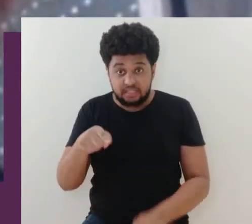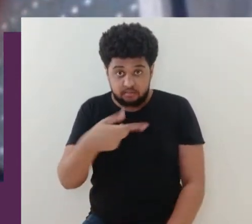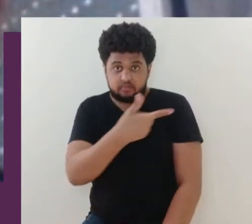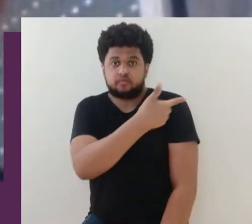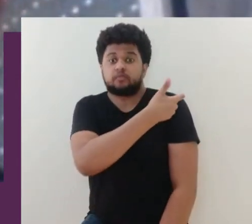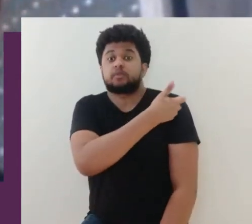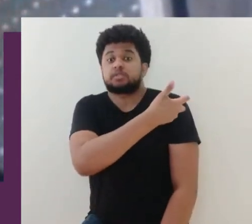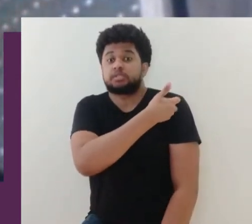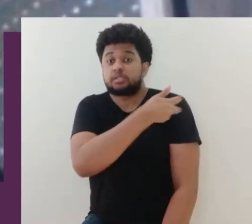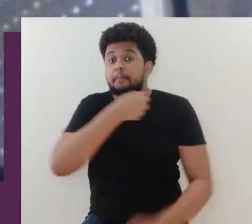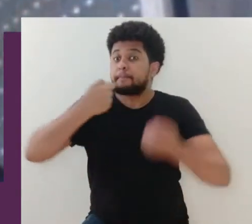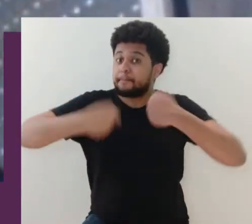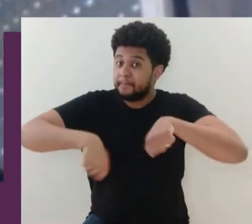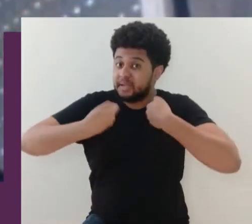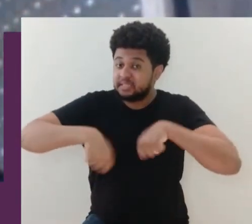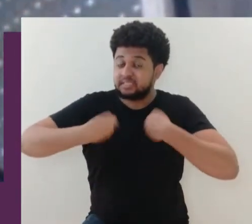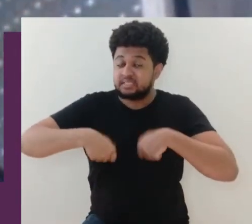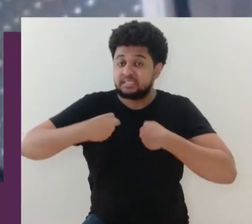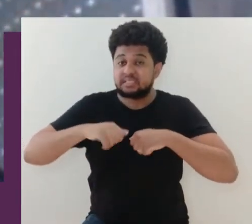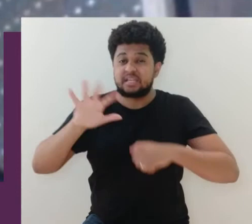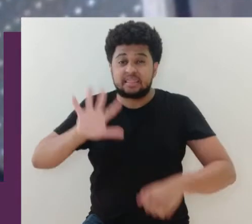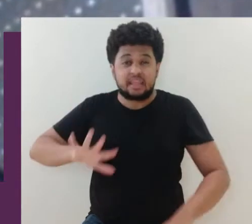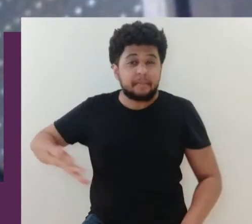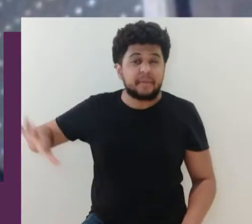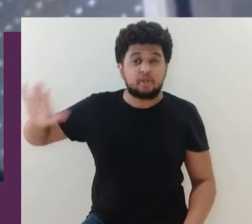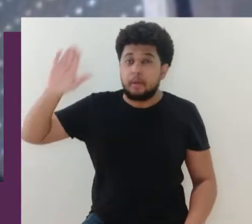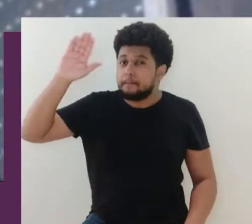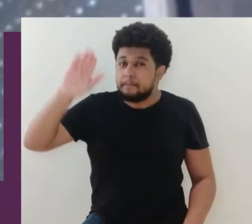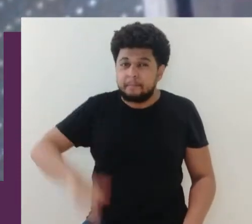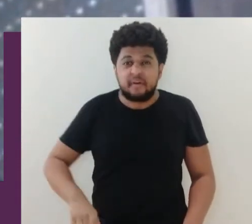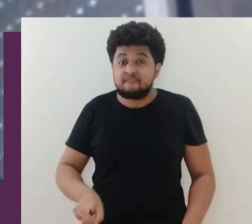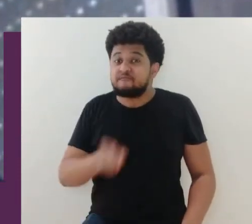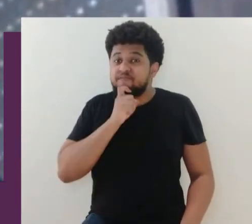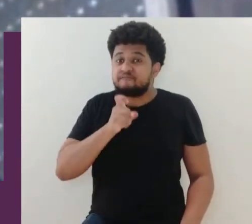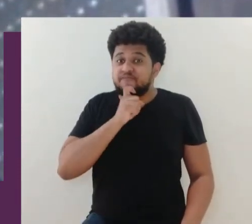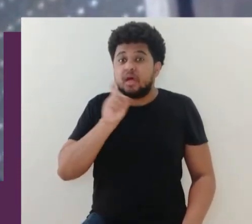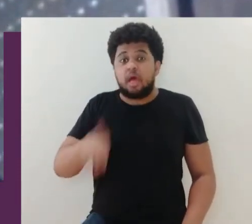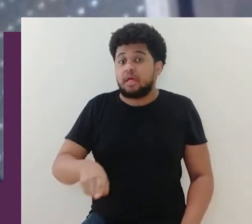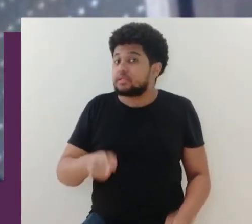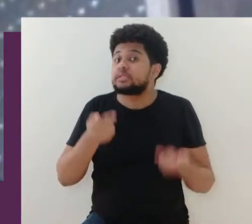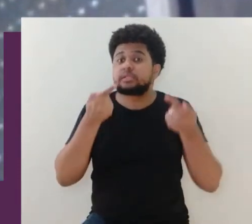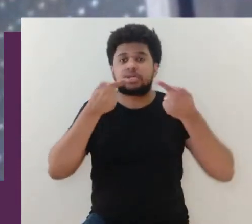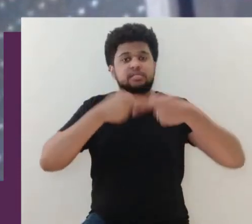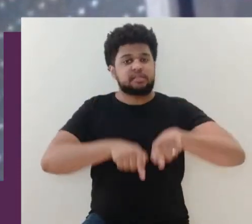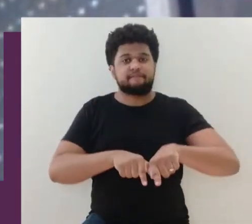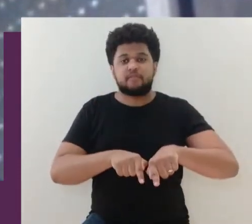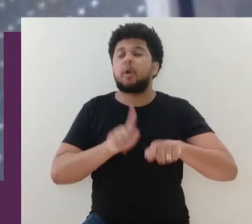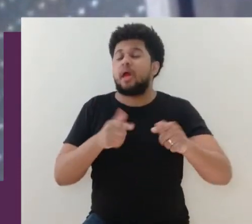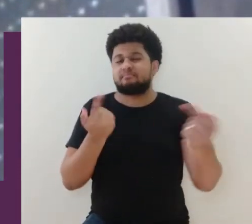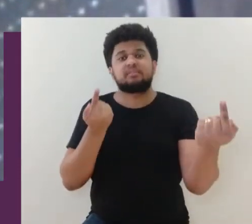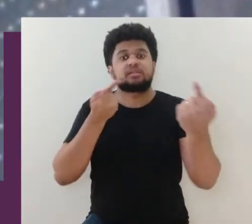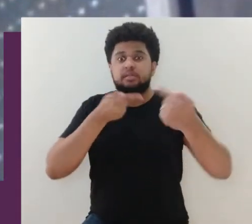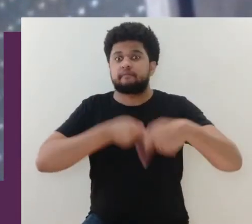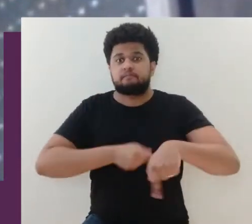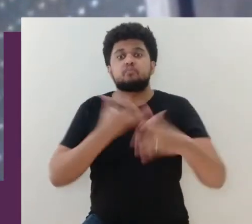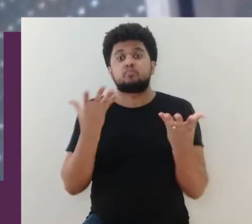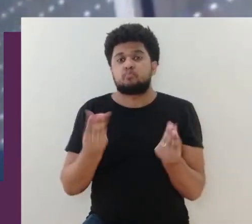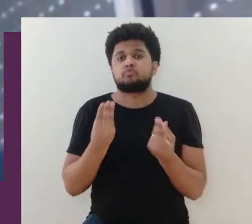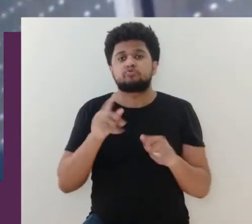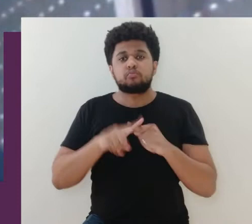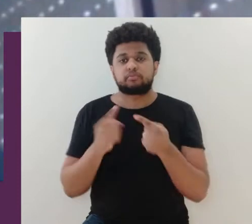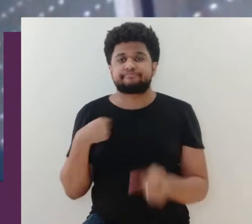essas vacinas que precisam de temperaturas muito baixas, isso é um desafio. Isso é algo extremamente desafiador, na